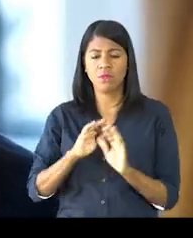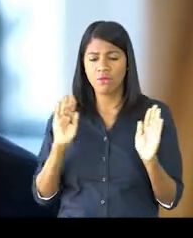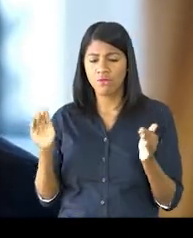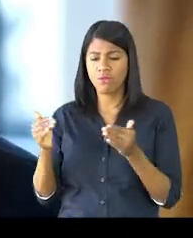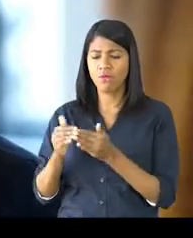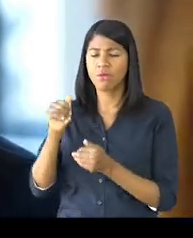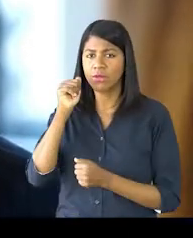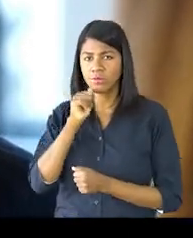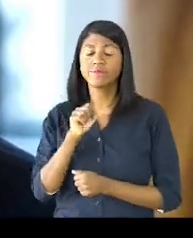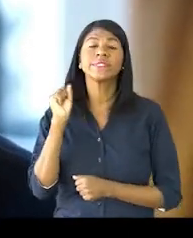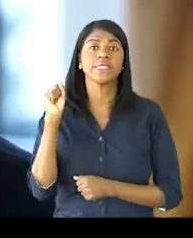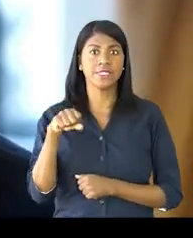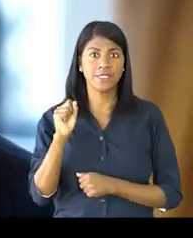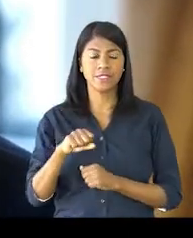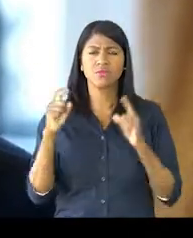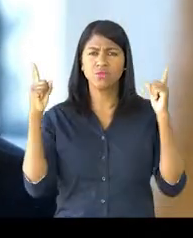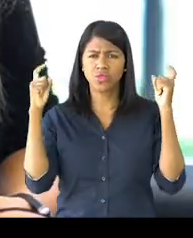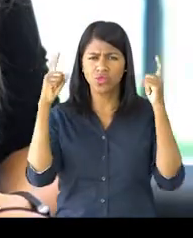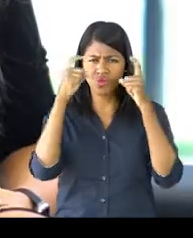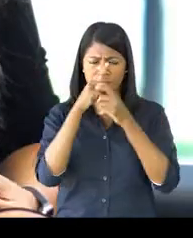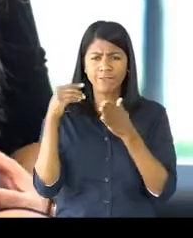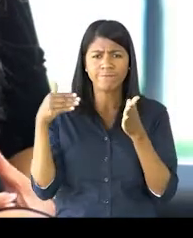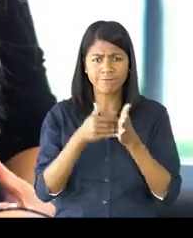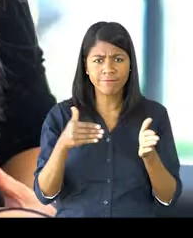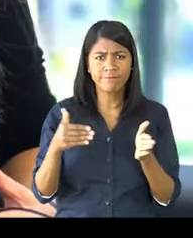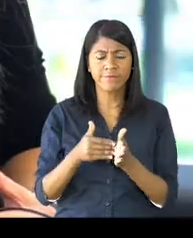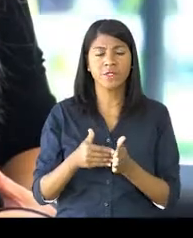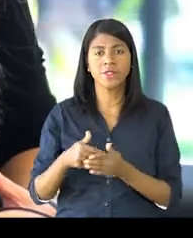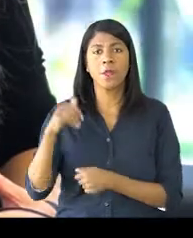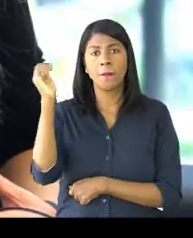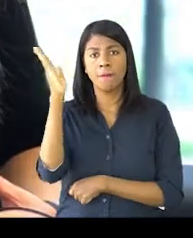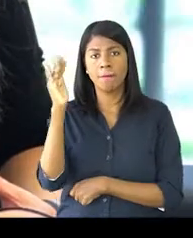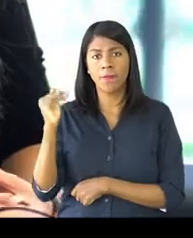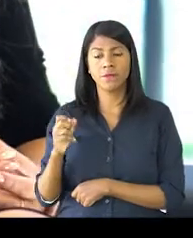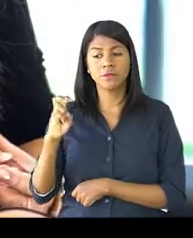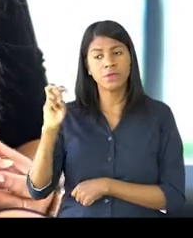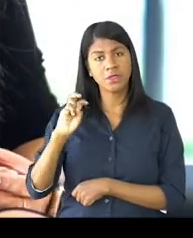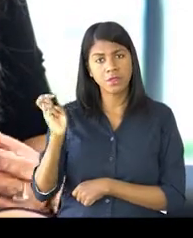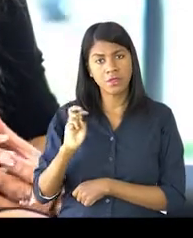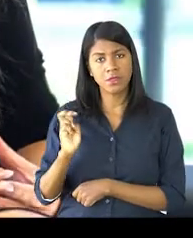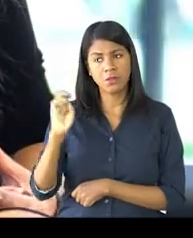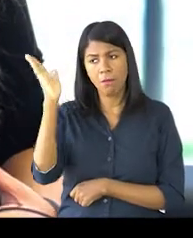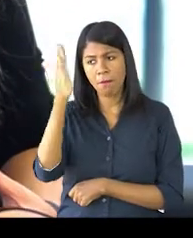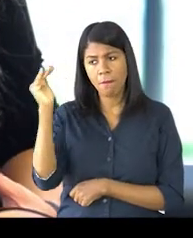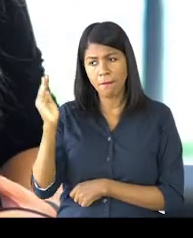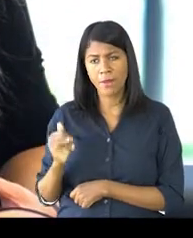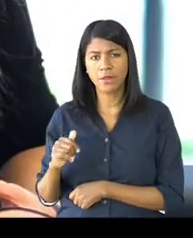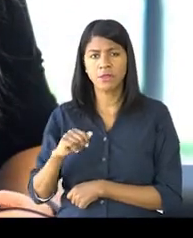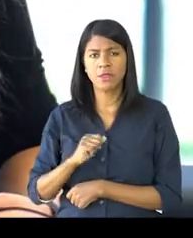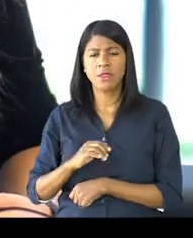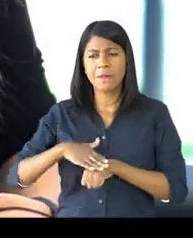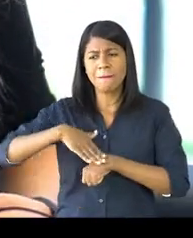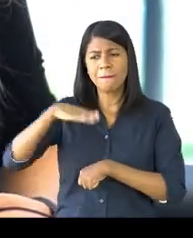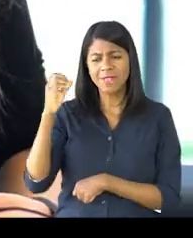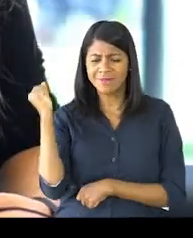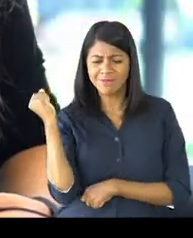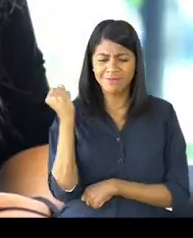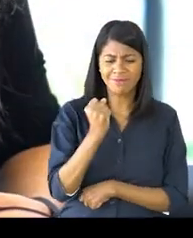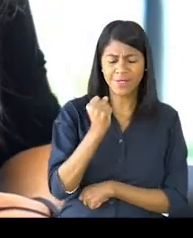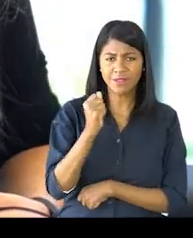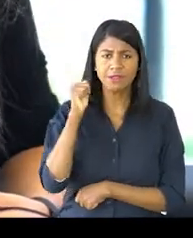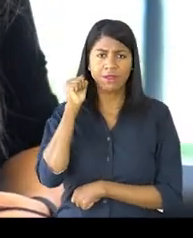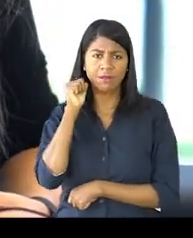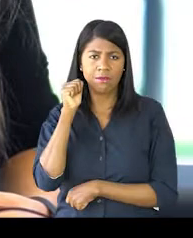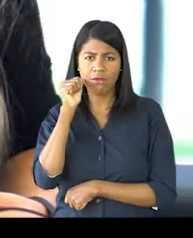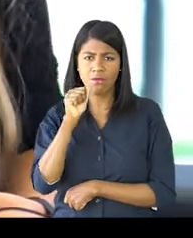as mulheres, analisa isso? Bom, é muito desafiador. O Brasil é o quinto país que mais se mata mulheres